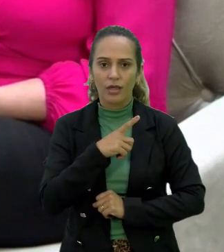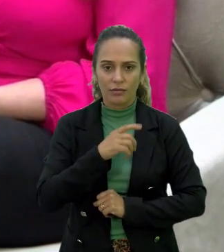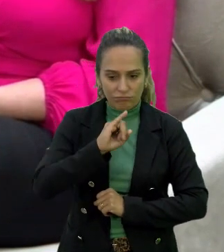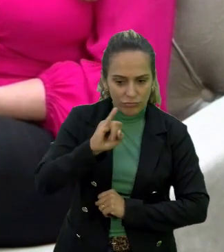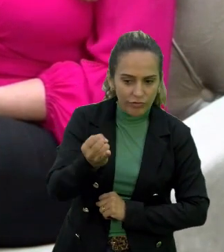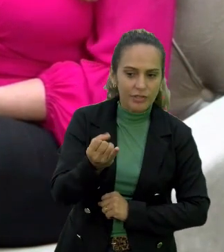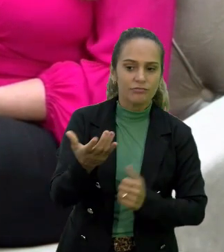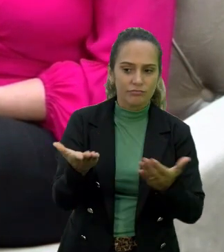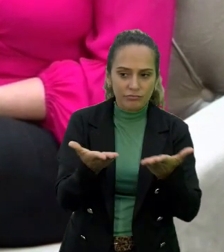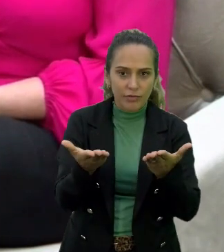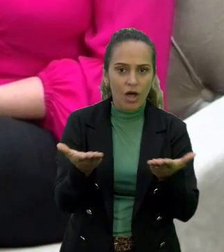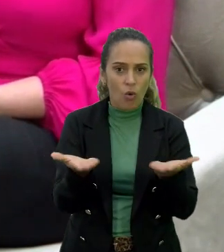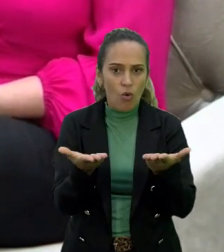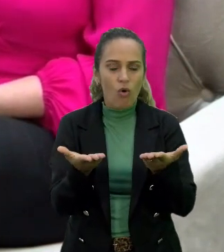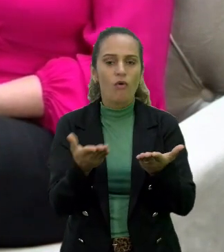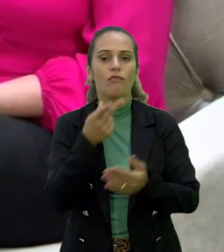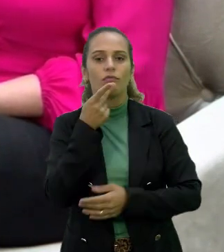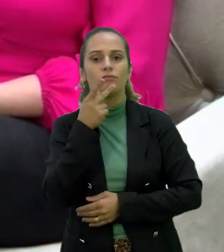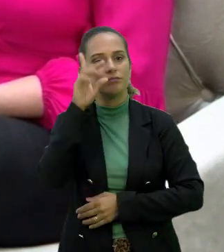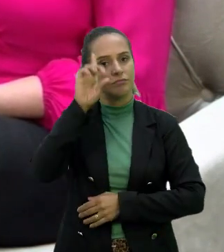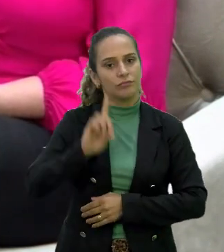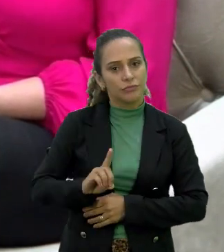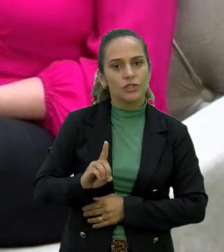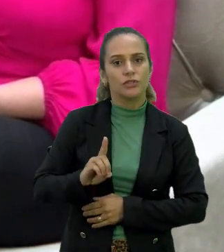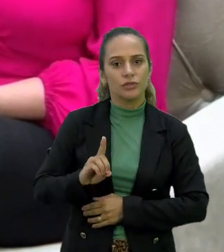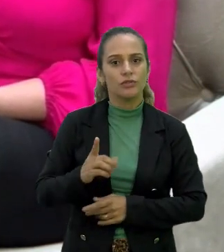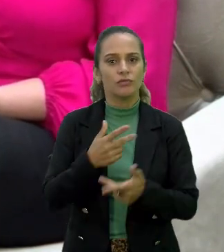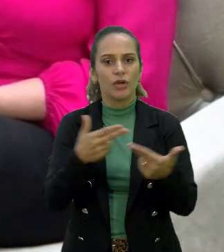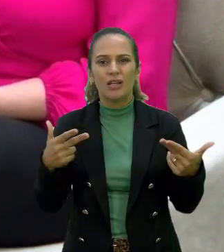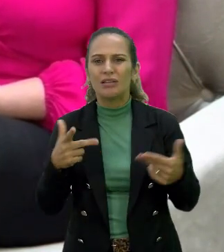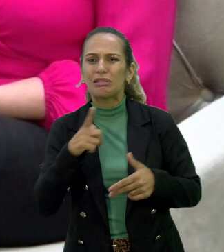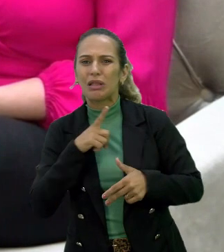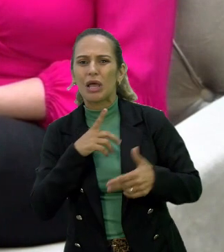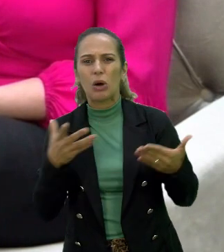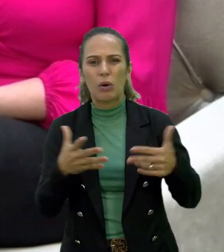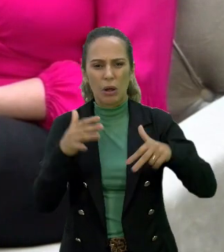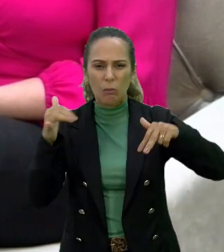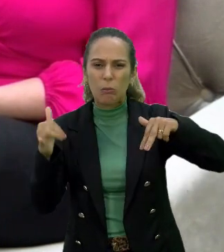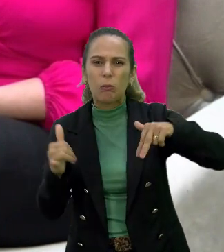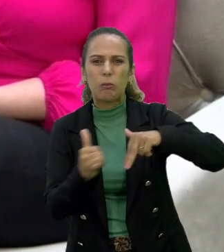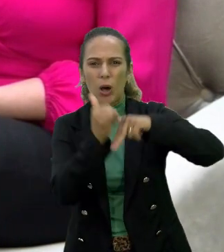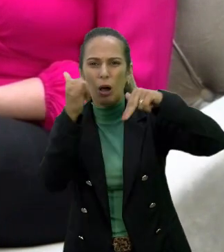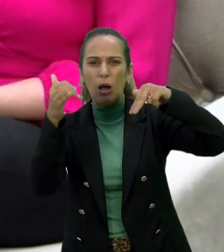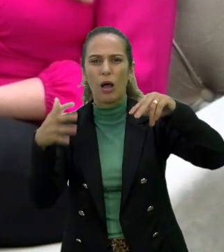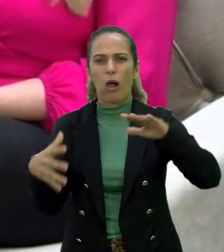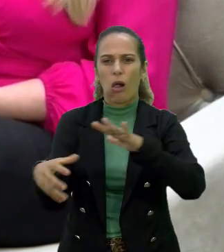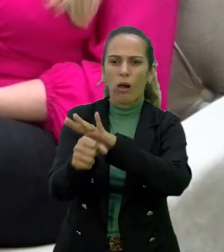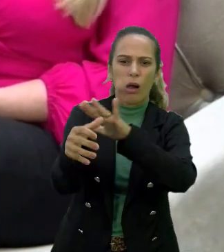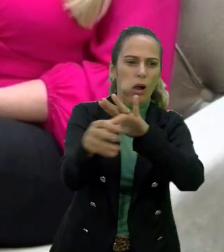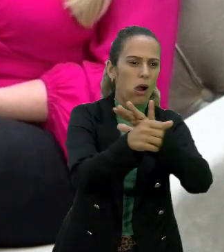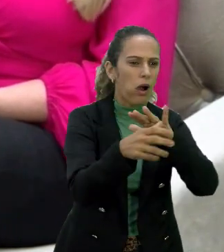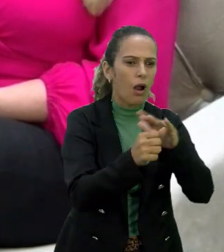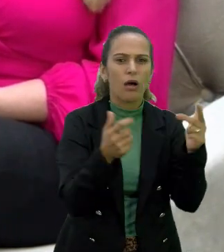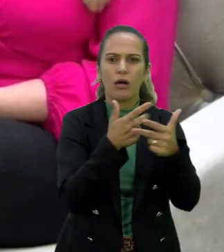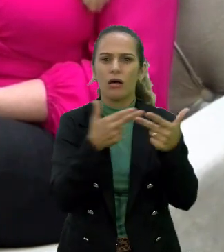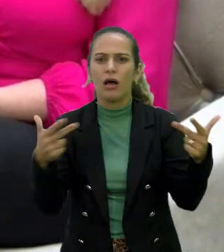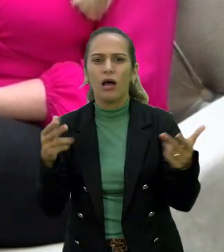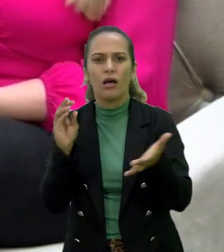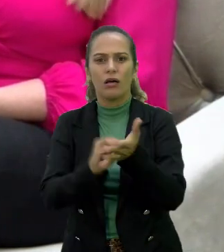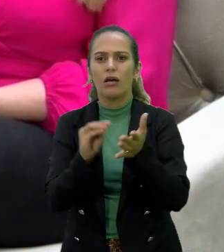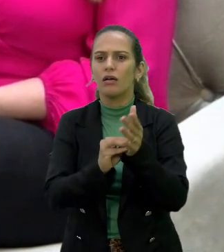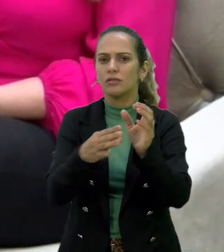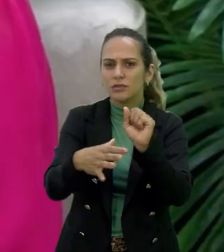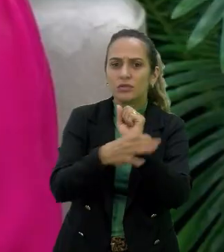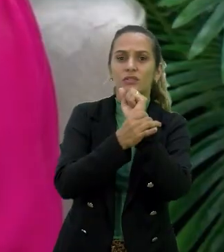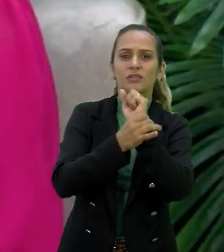que estar usufruindo desses direitos uma vez nós estamos vivendo é tanto assalto tanto em segurança de forma